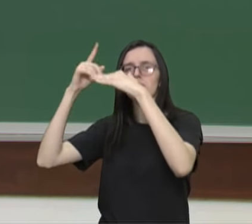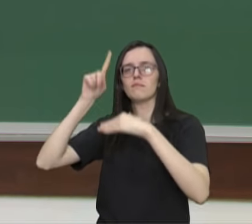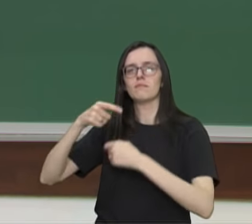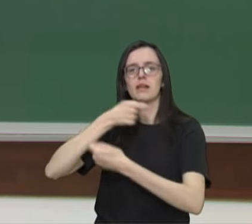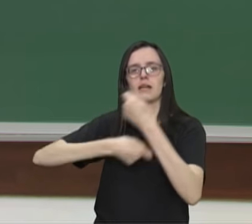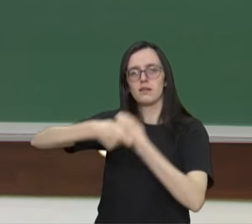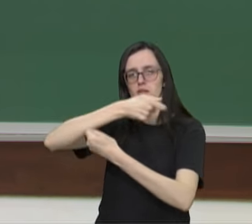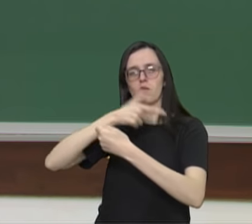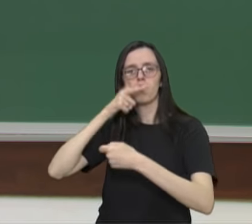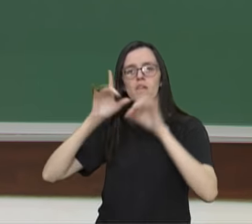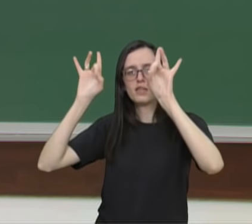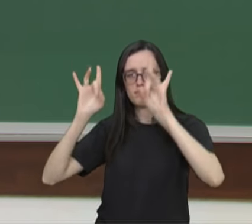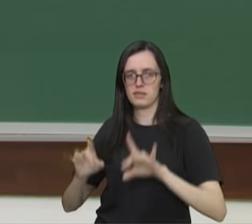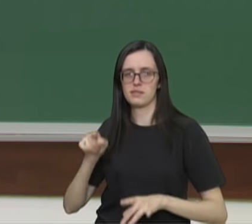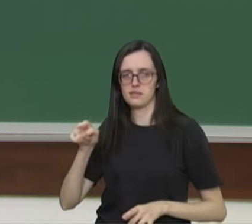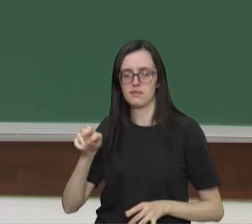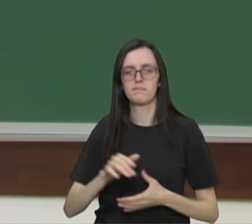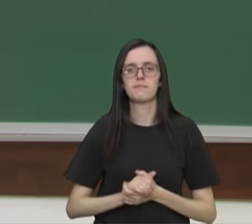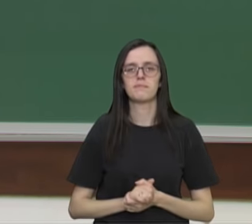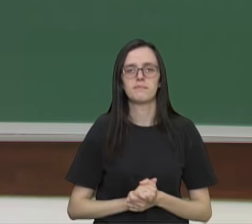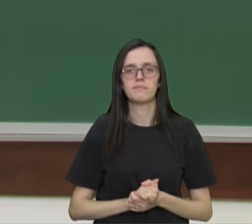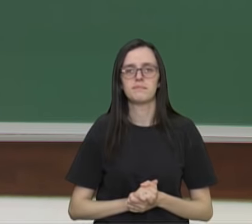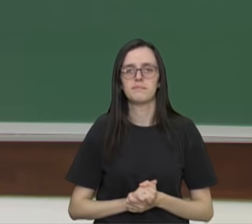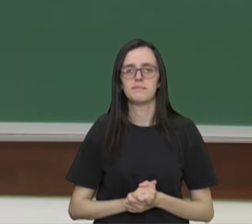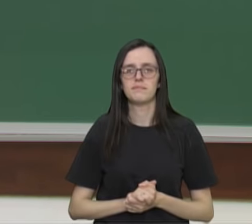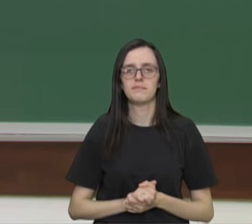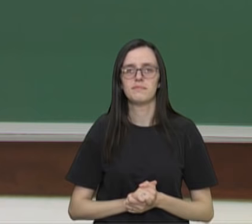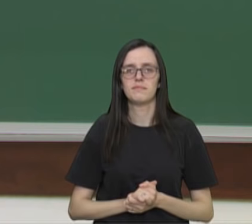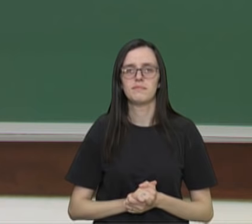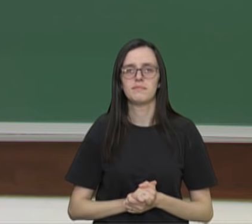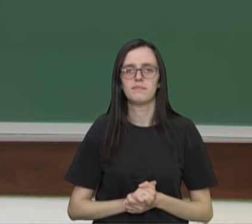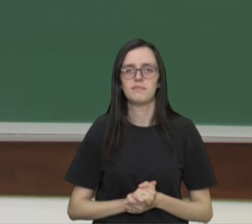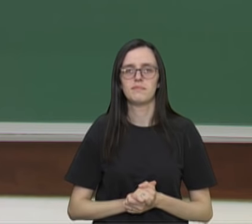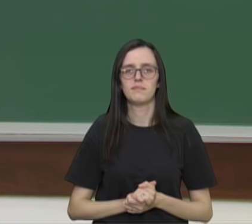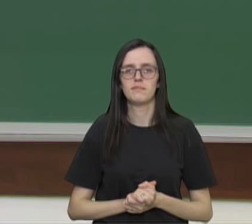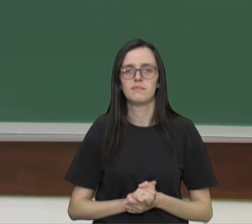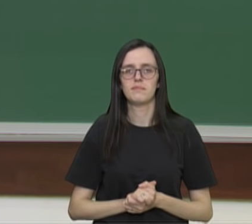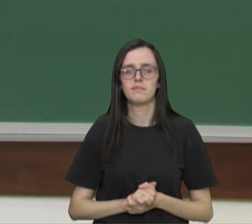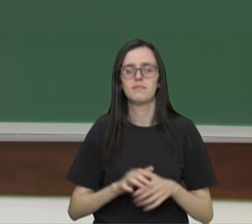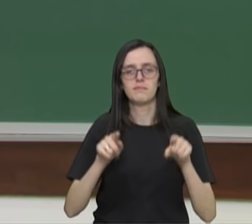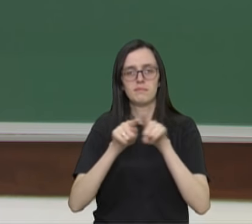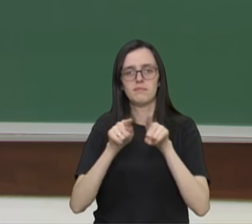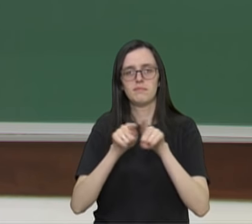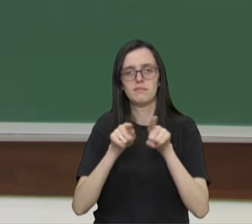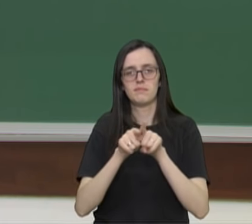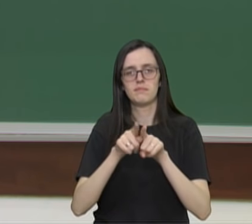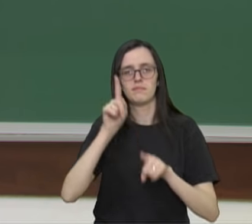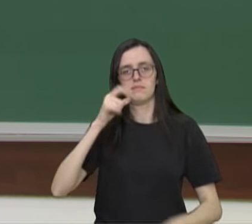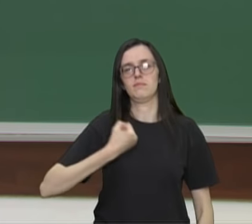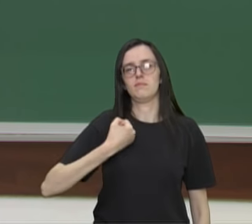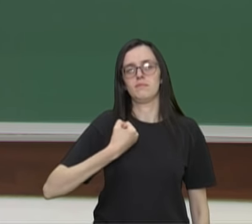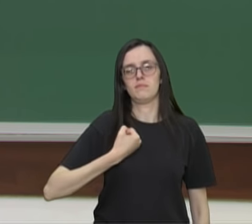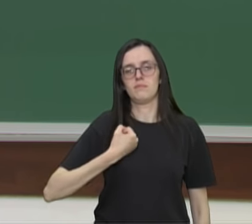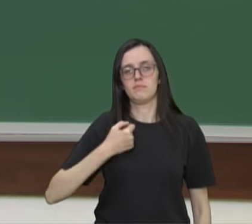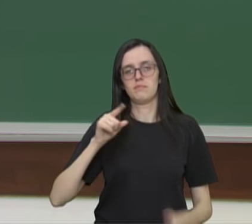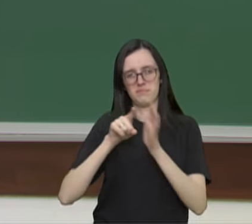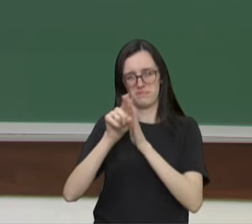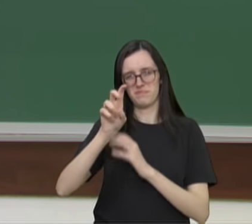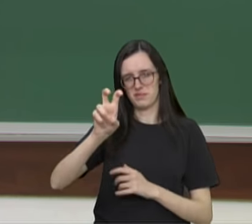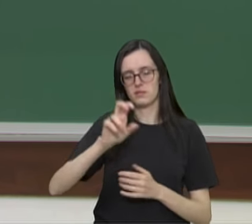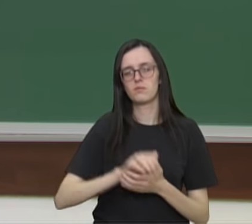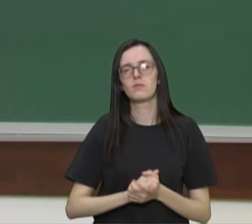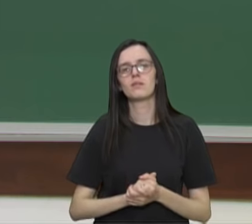a zonas econômicas especiais às vezes tá ok além disso a questão número 5 com suas